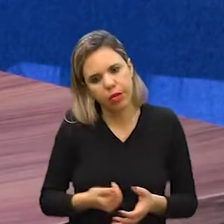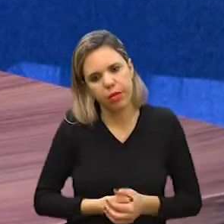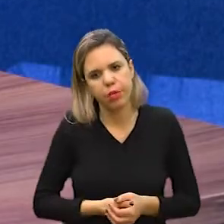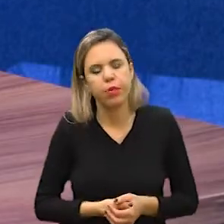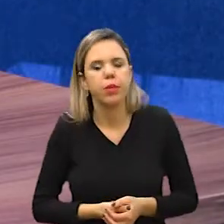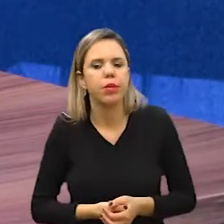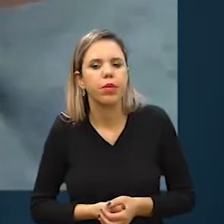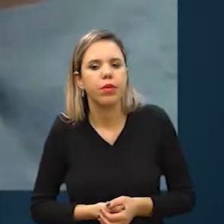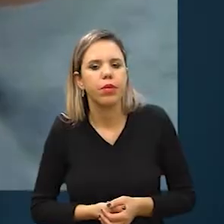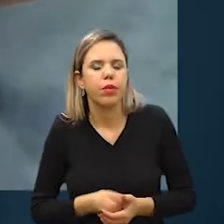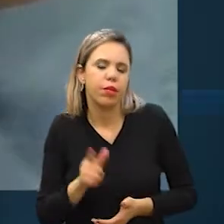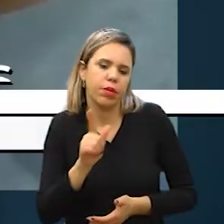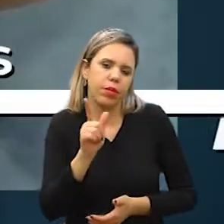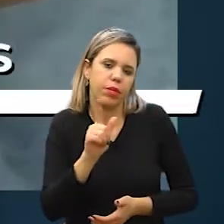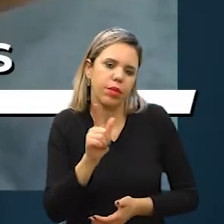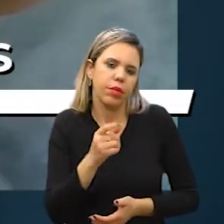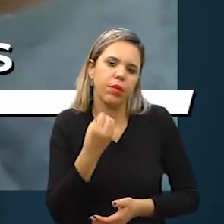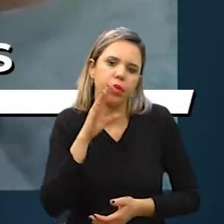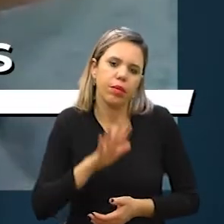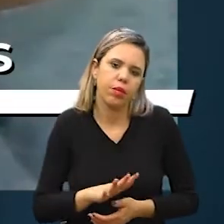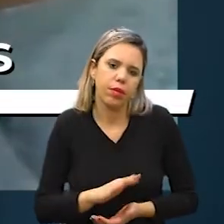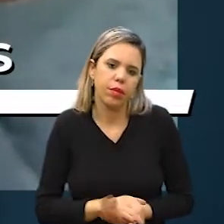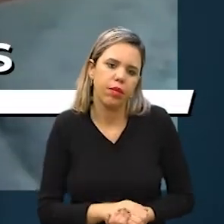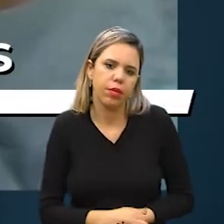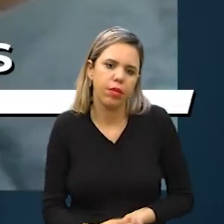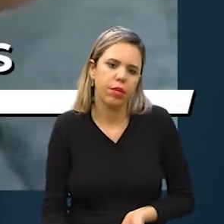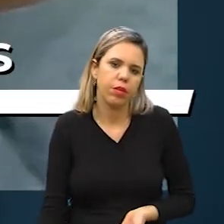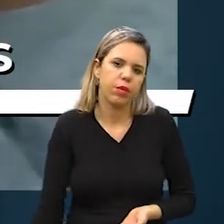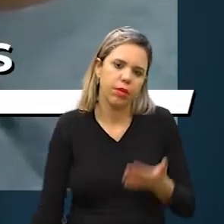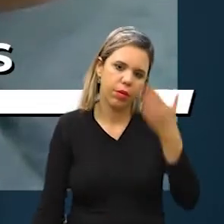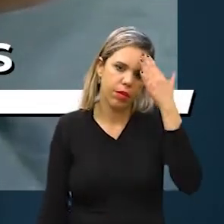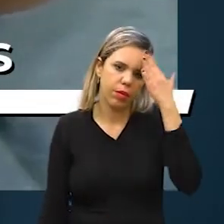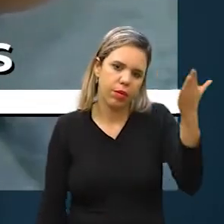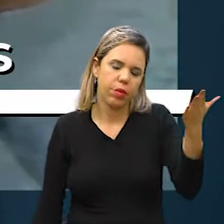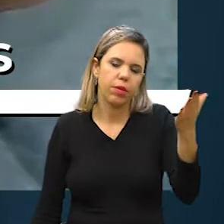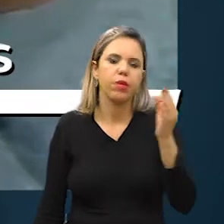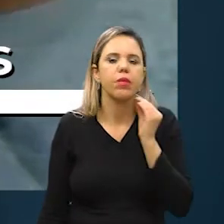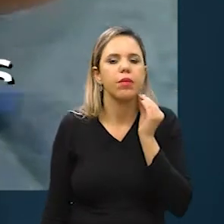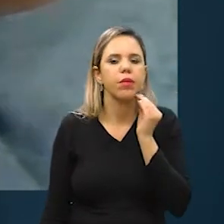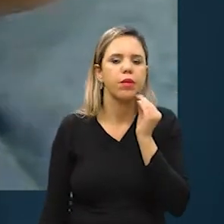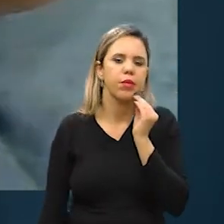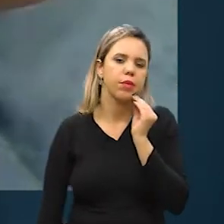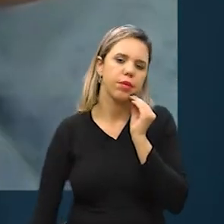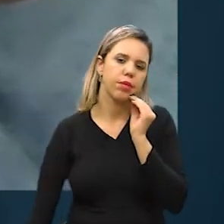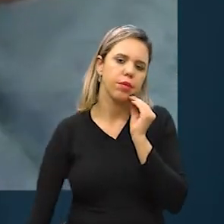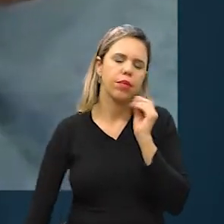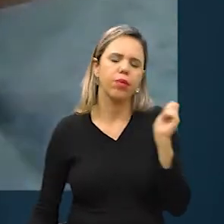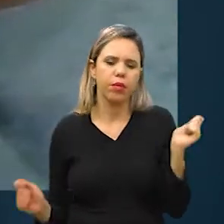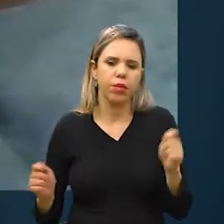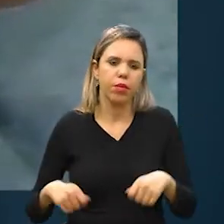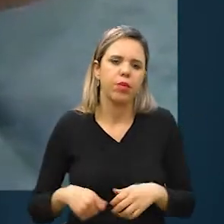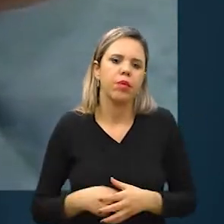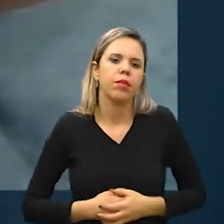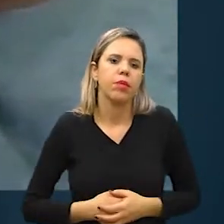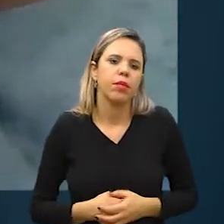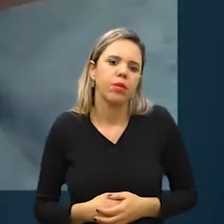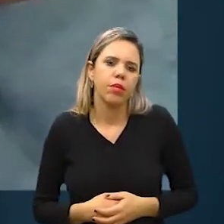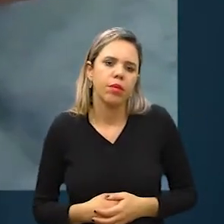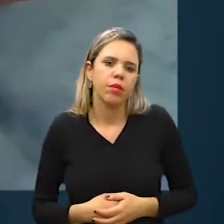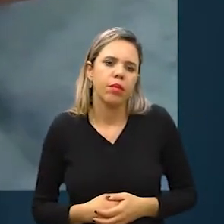lembrar? Claro, claro. Boa tarde. Obrigado aí pelo espaço. Dá sim,